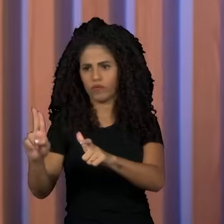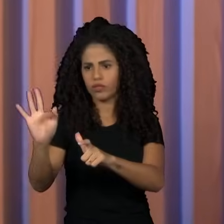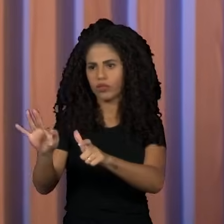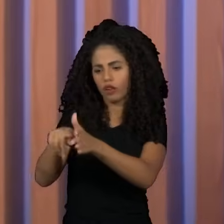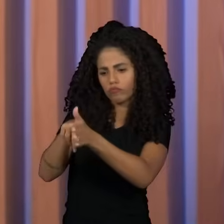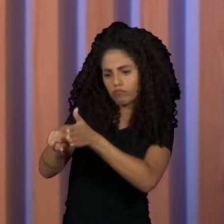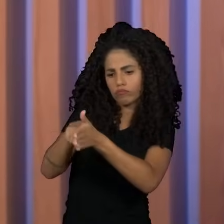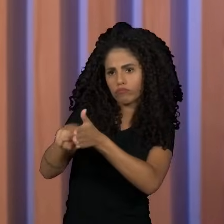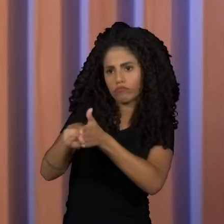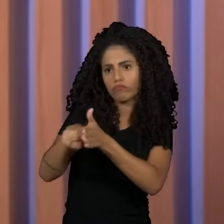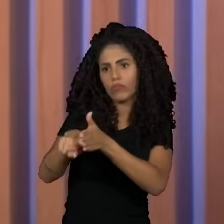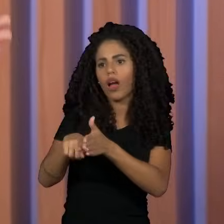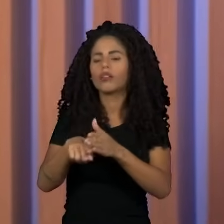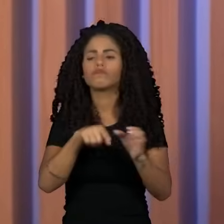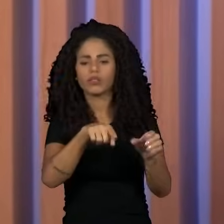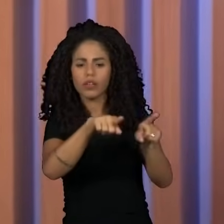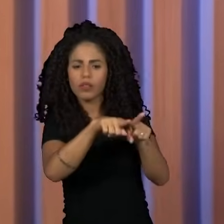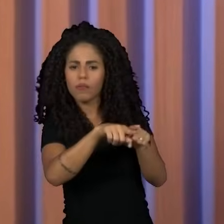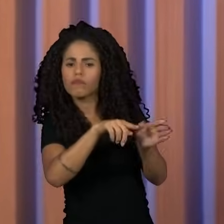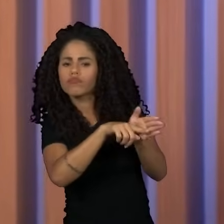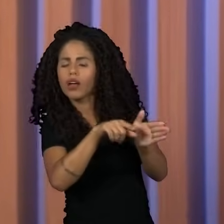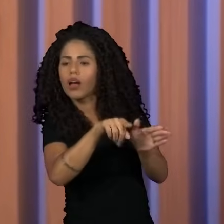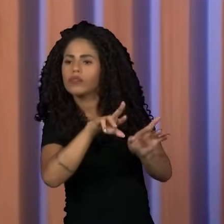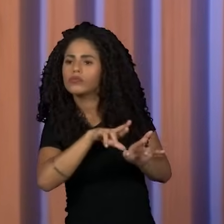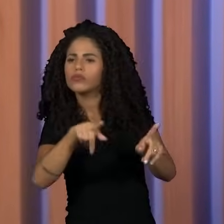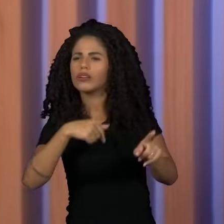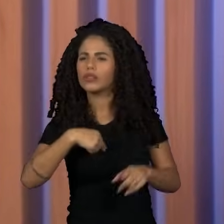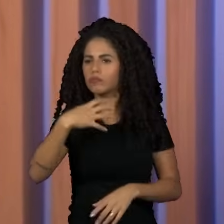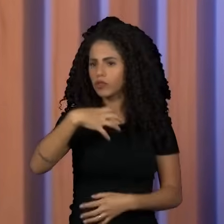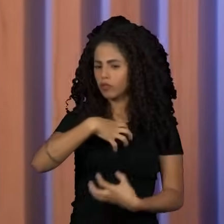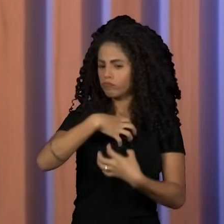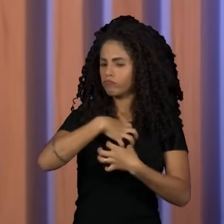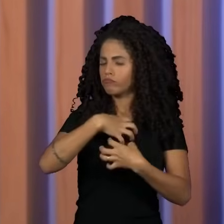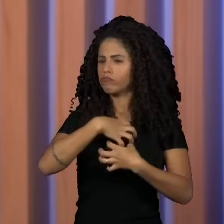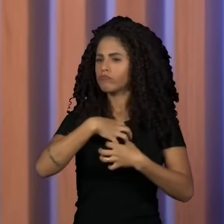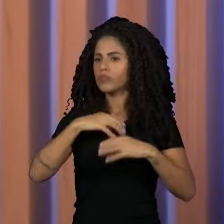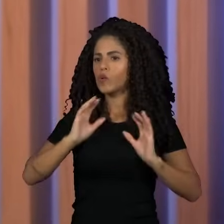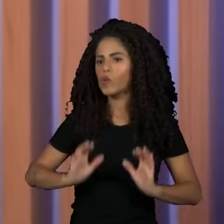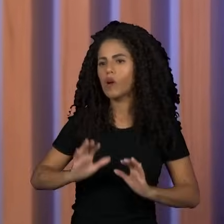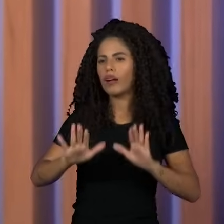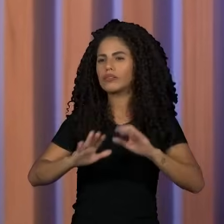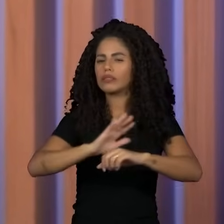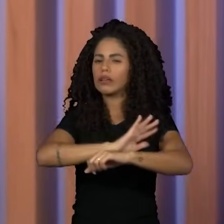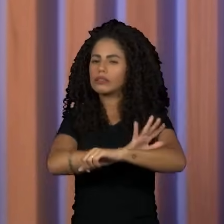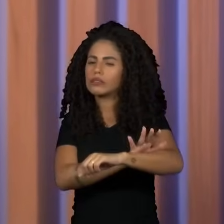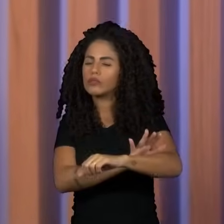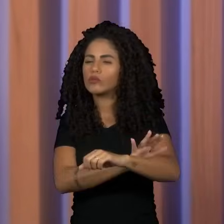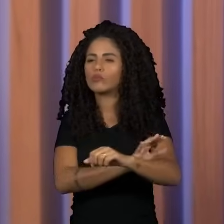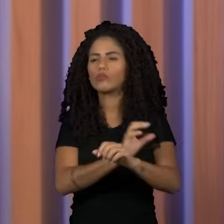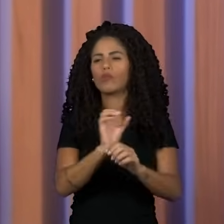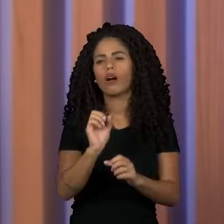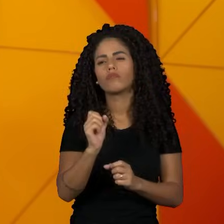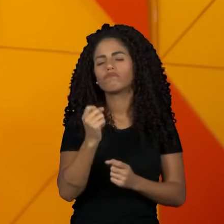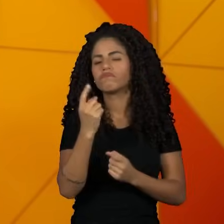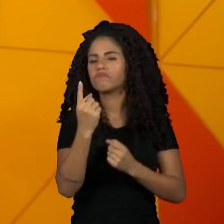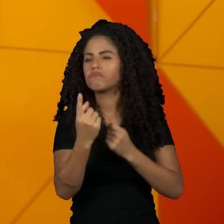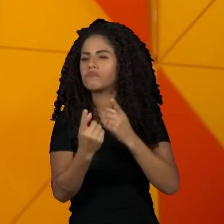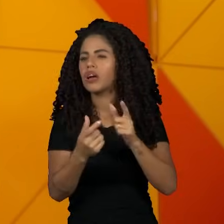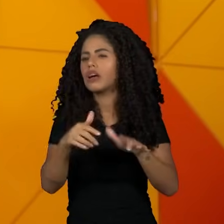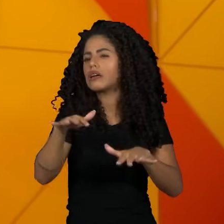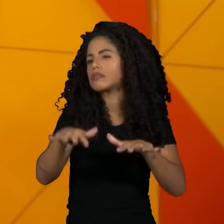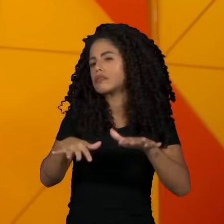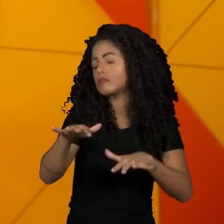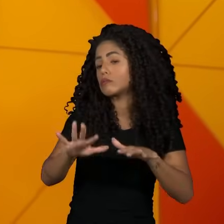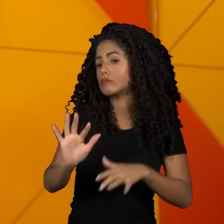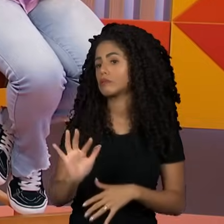pesquisa, as pessoas costumam ter um comportamento mais polido, então o racismo acontece num nível mais institucional,